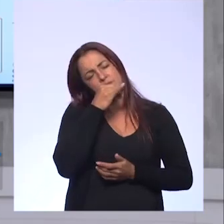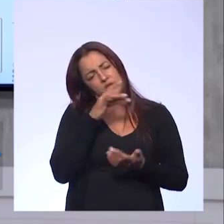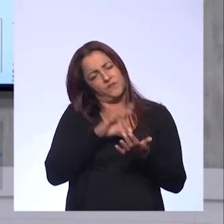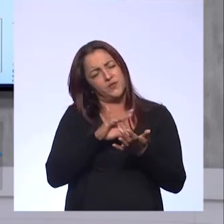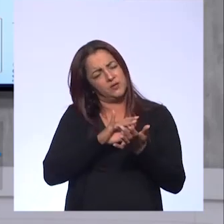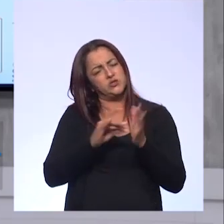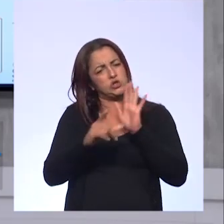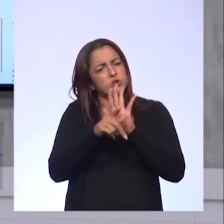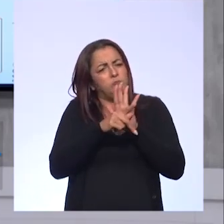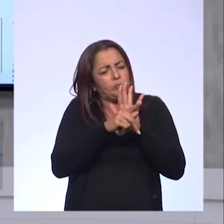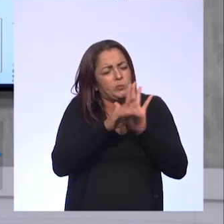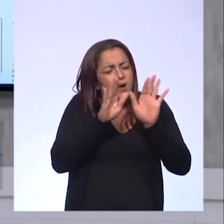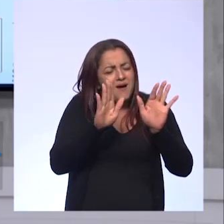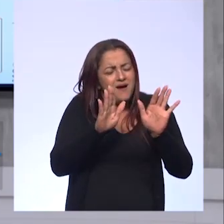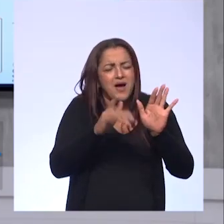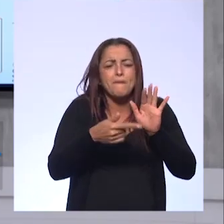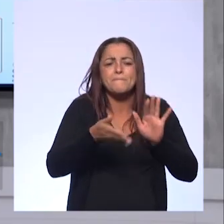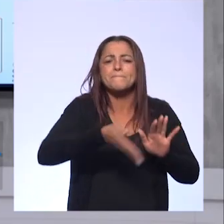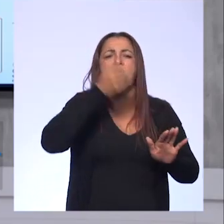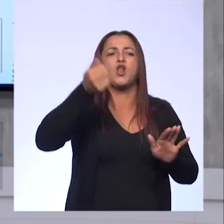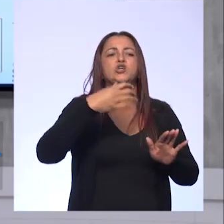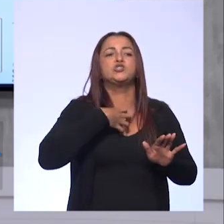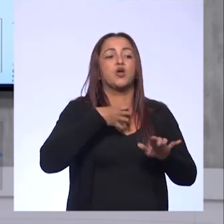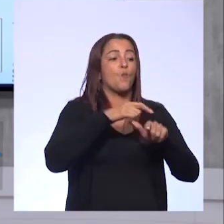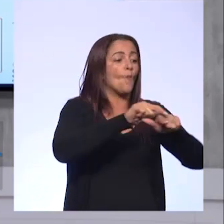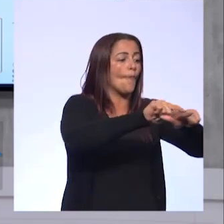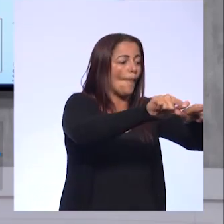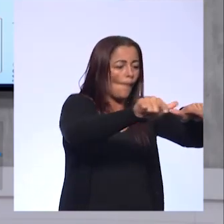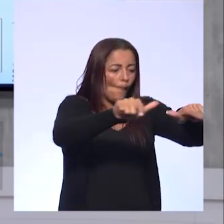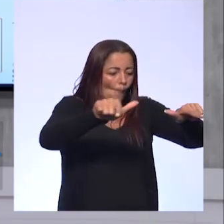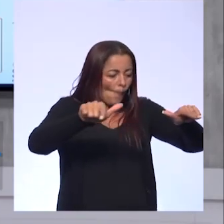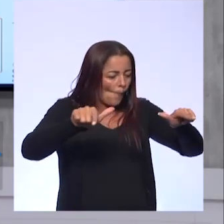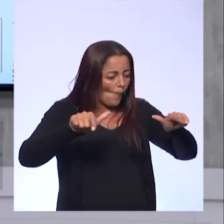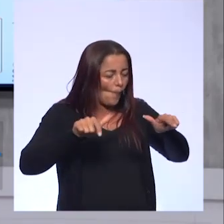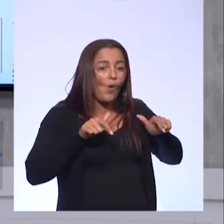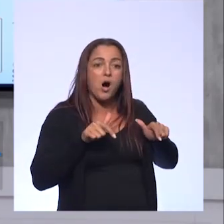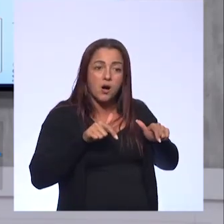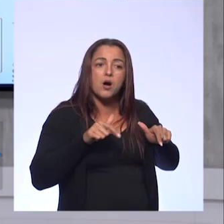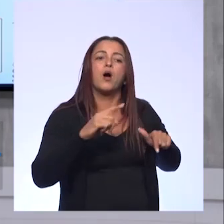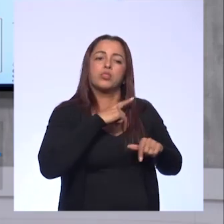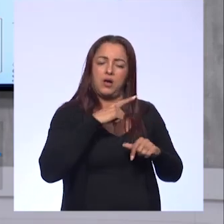eletromagnéticas a matéria